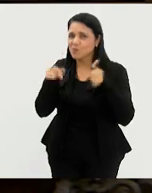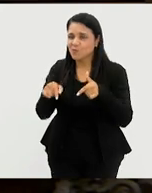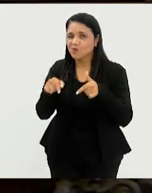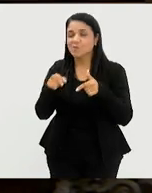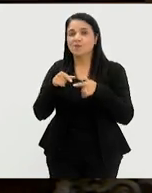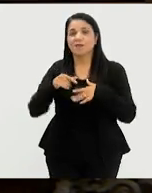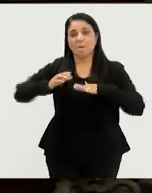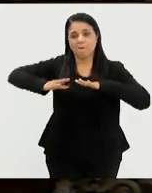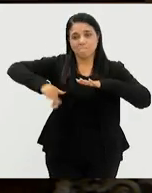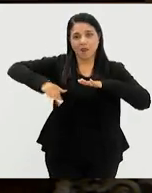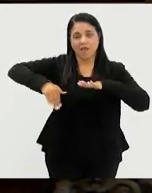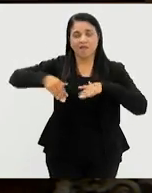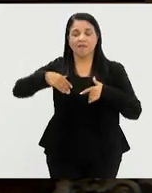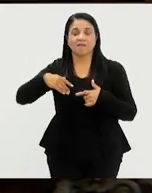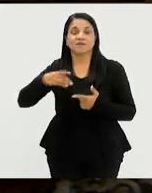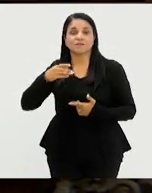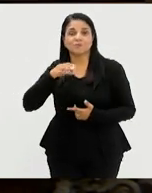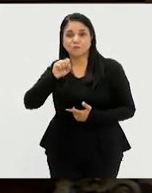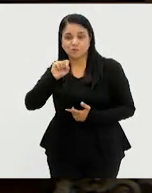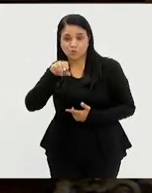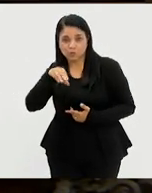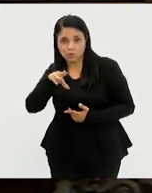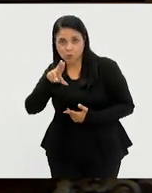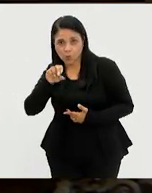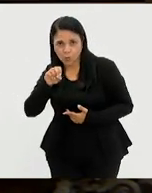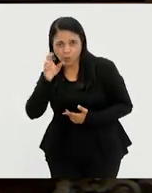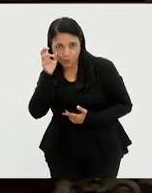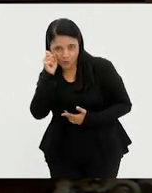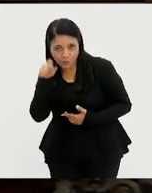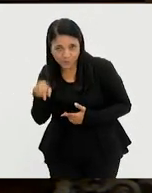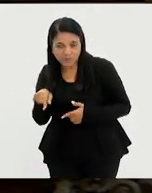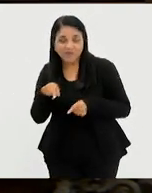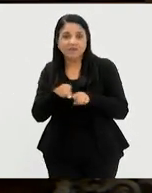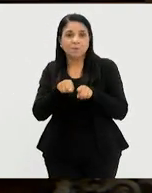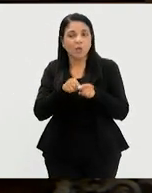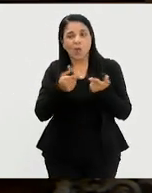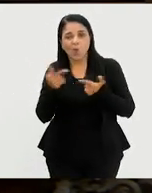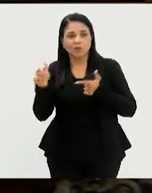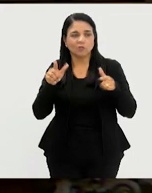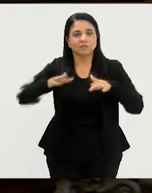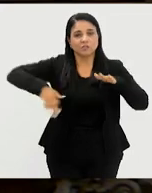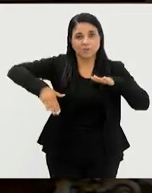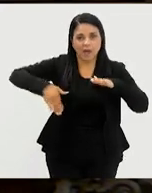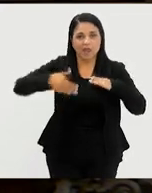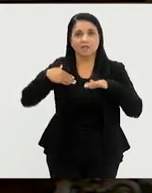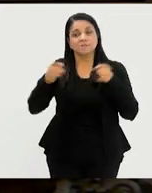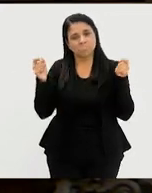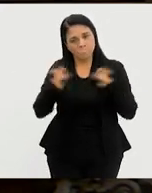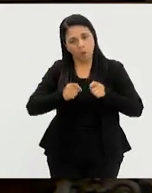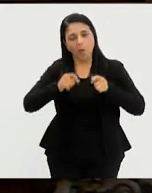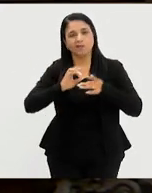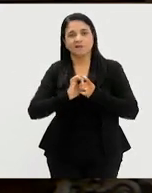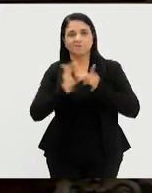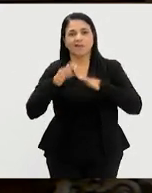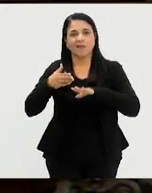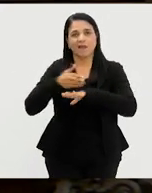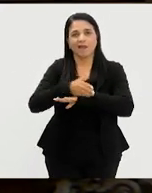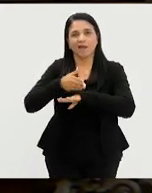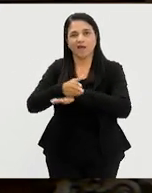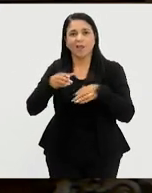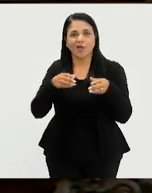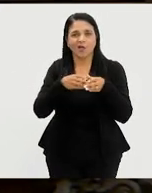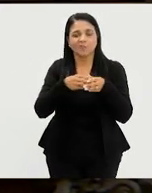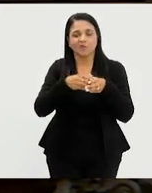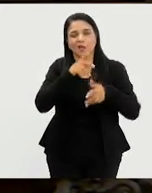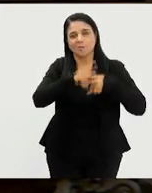Sono é uma vitória de outras praias mas uma vitória de todas as comunidades tradicionais do